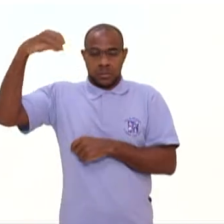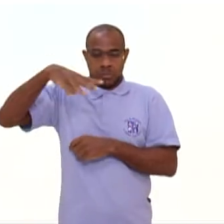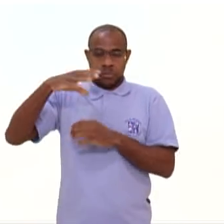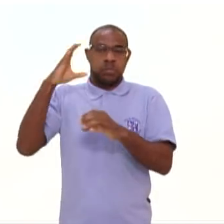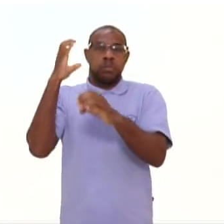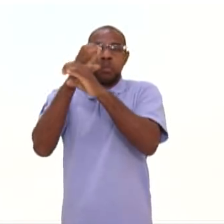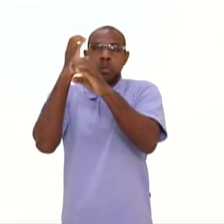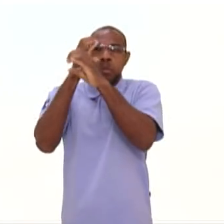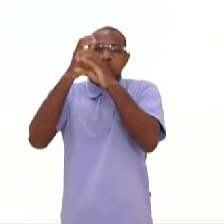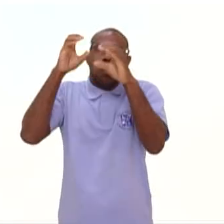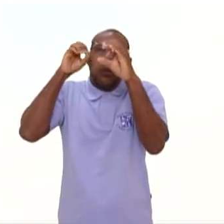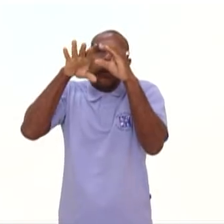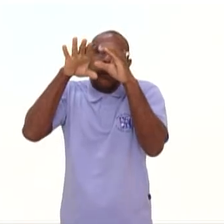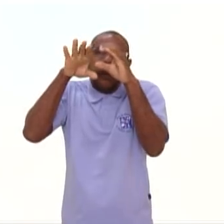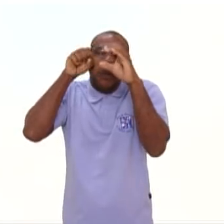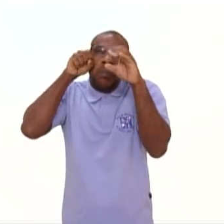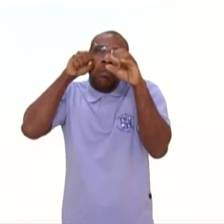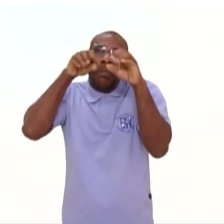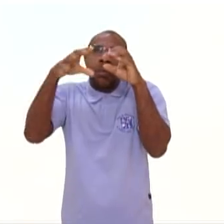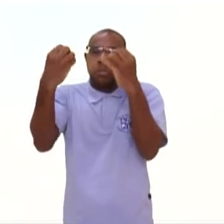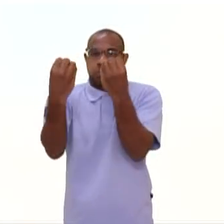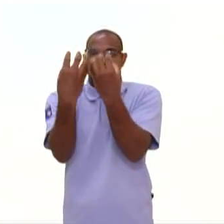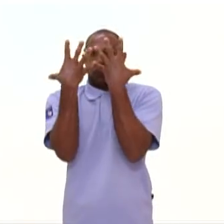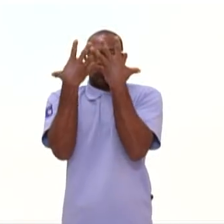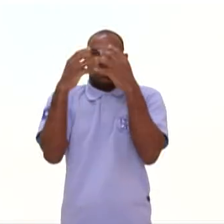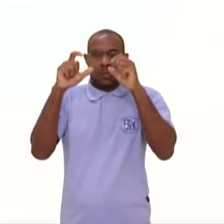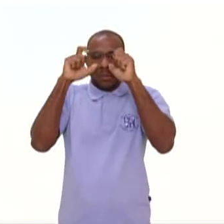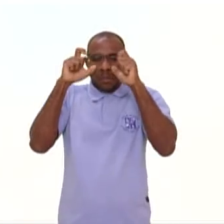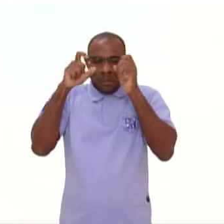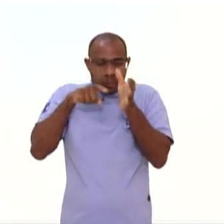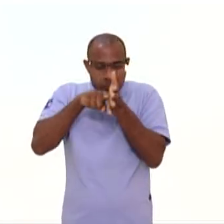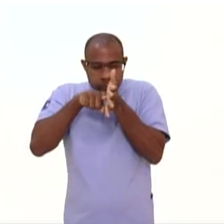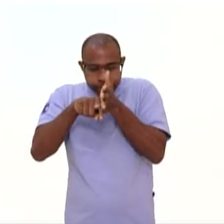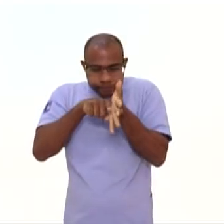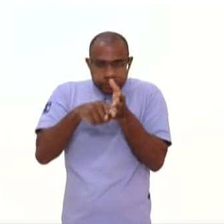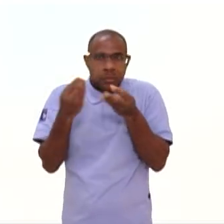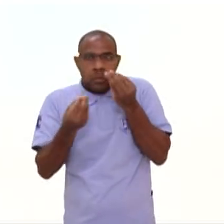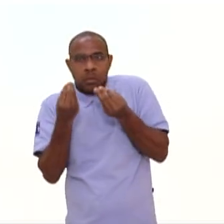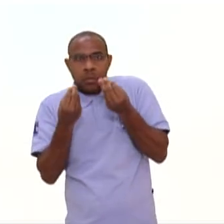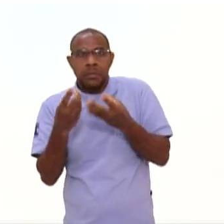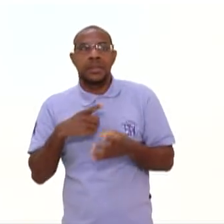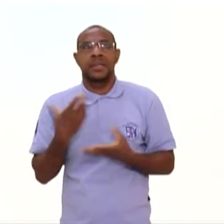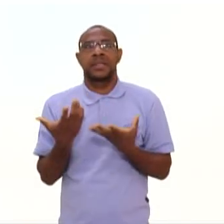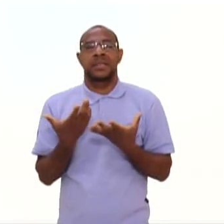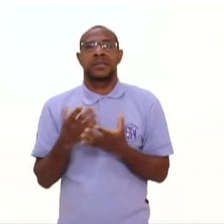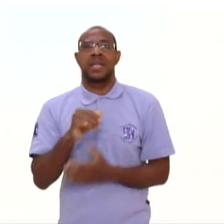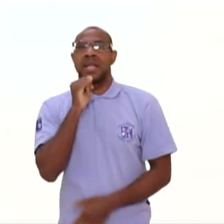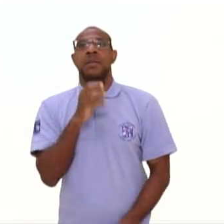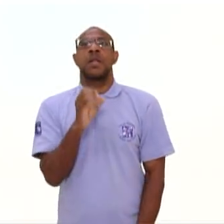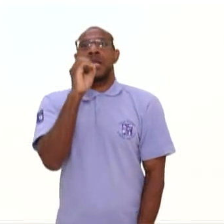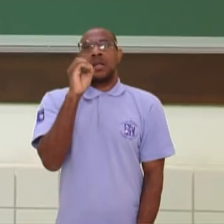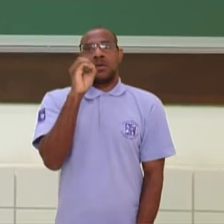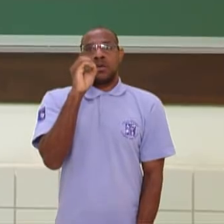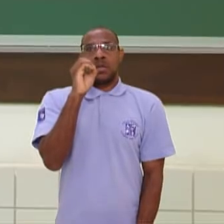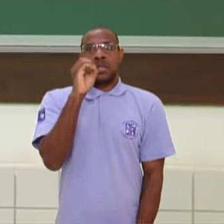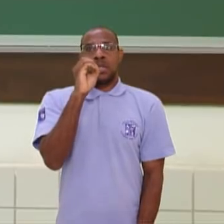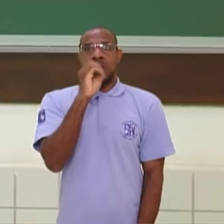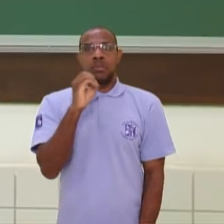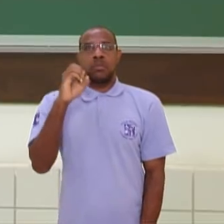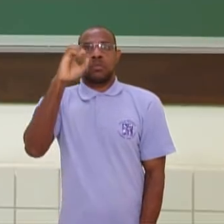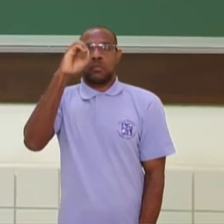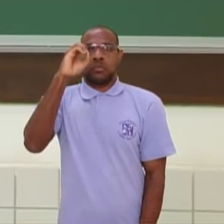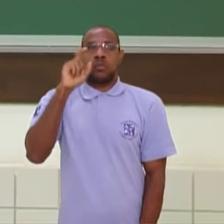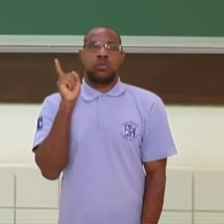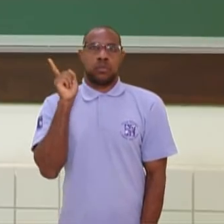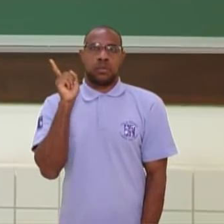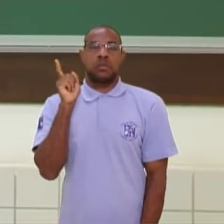de luminosidade. Quando você tem ângulos ali que são favoráveis, por exemplo, assim, ambos estando a 0 grau, um em relação ao outro, o que